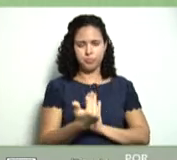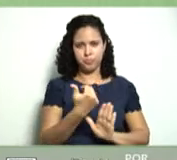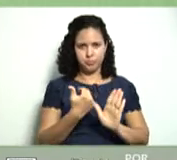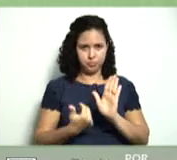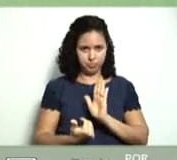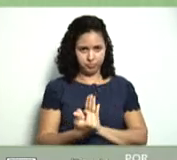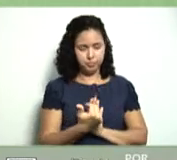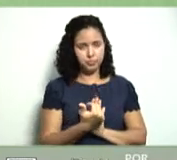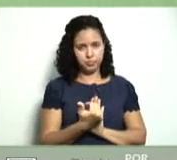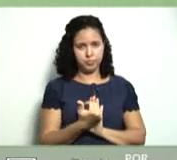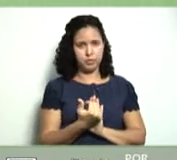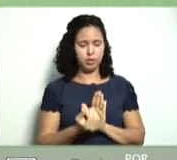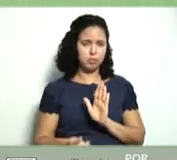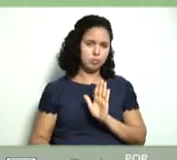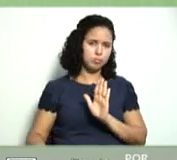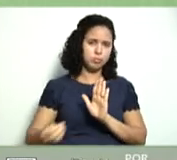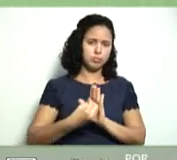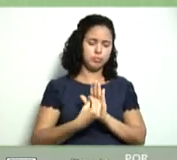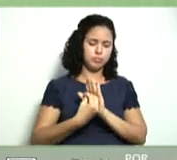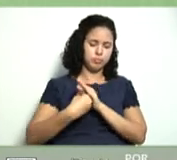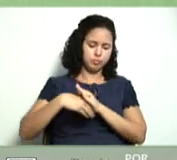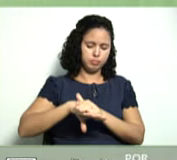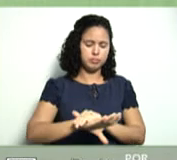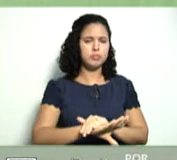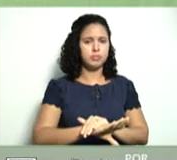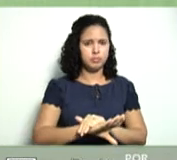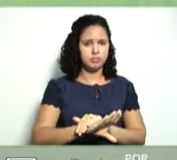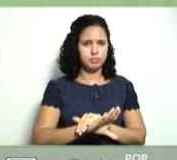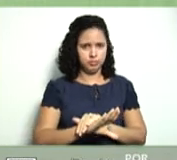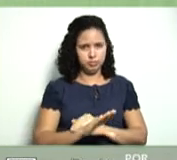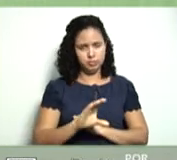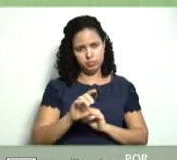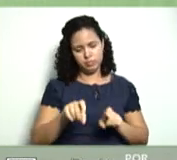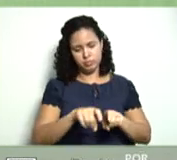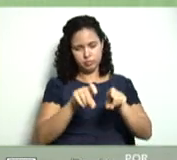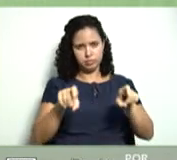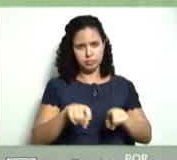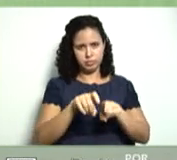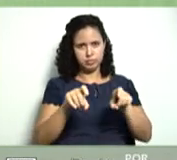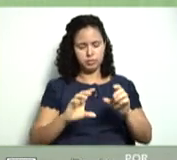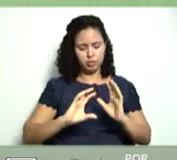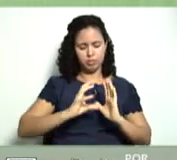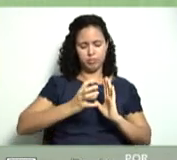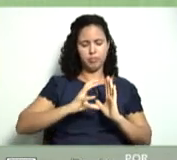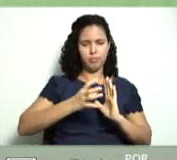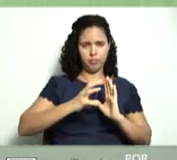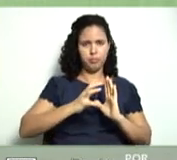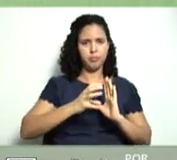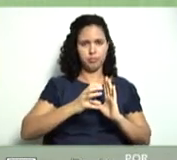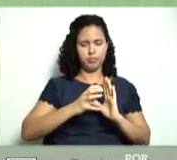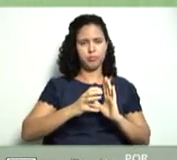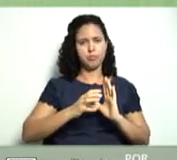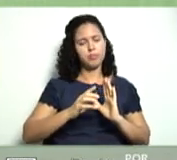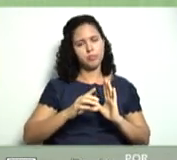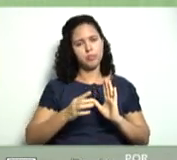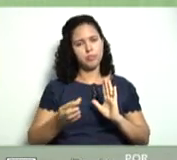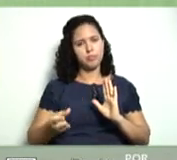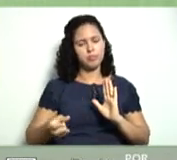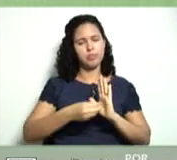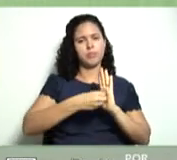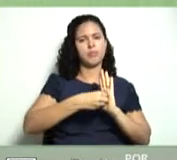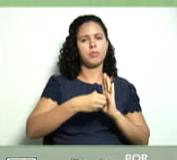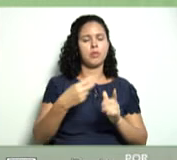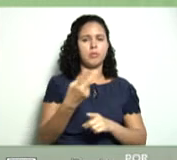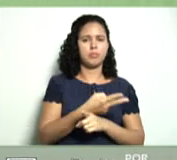gravadas já tem um banco já de de imagens num office onde você pode